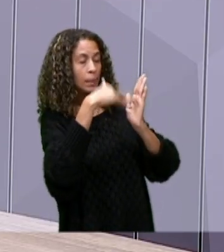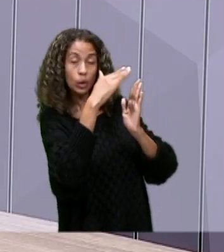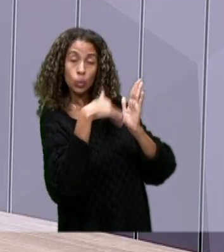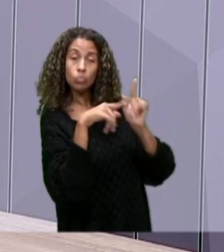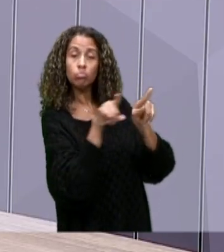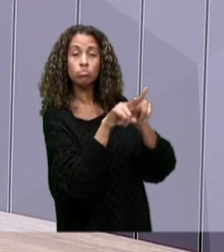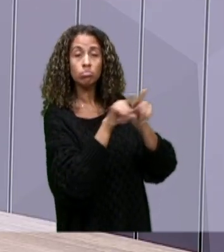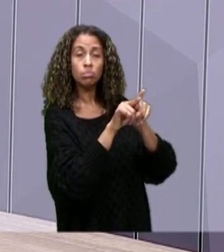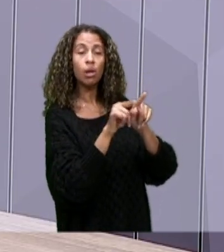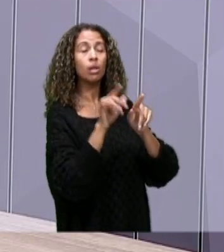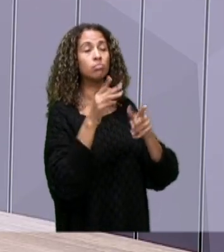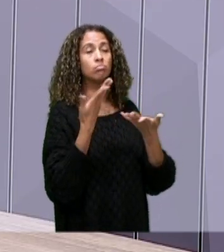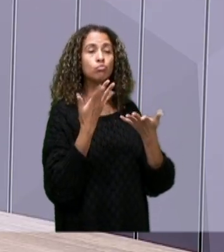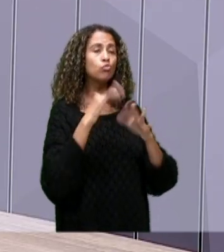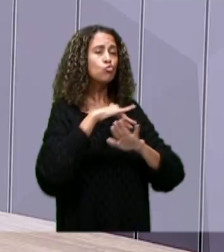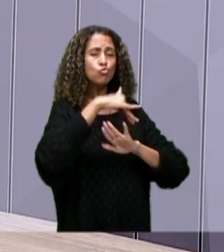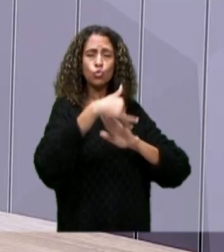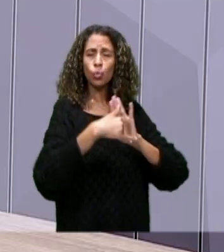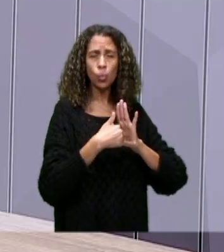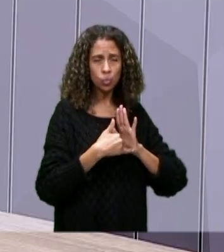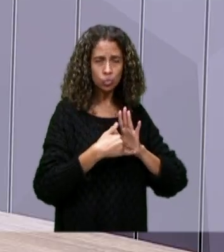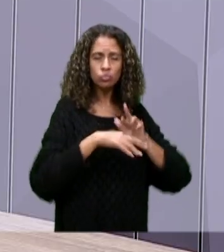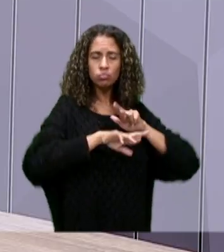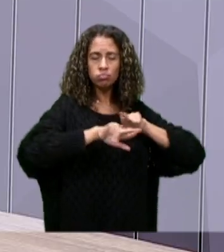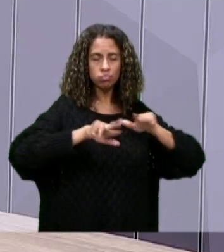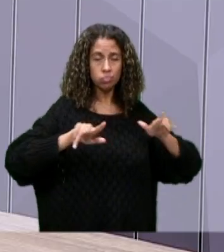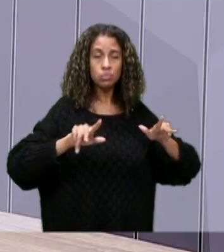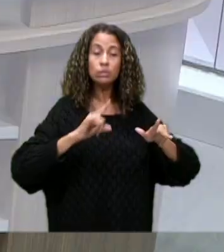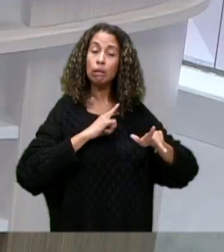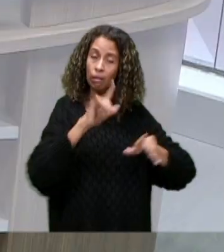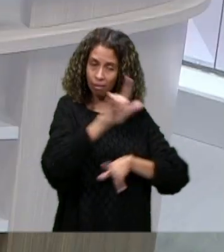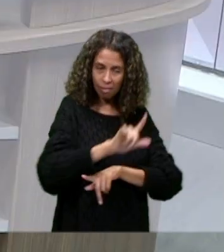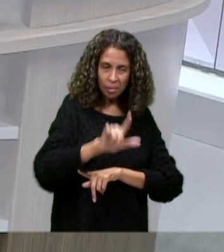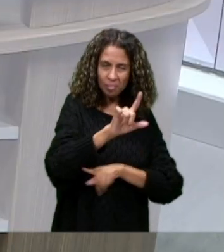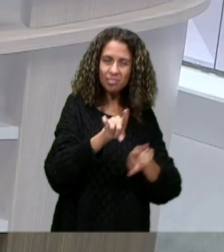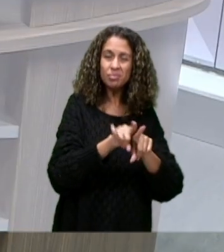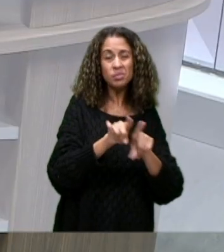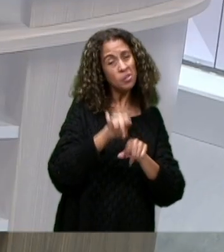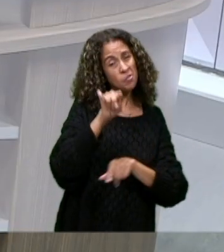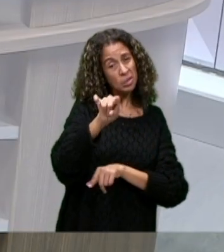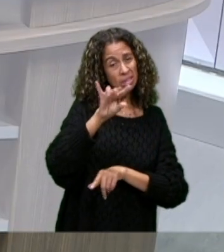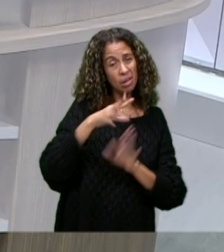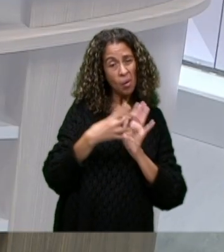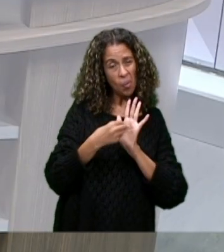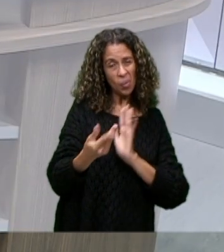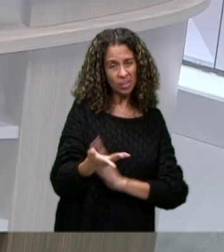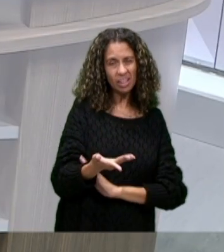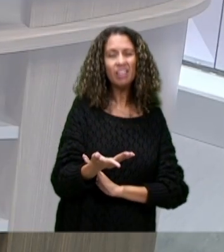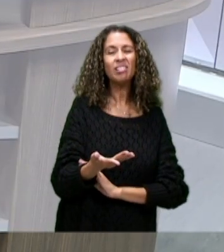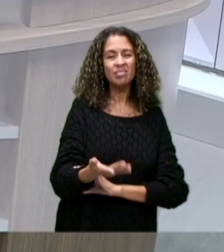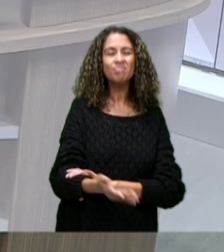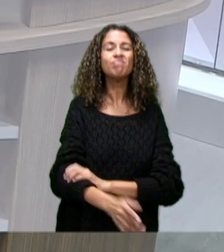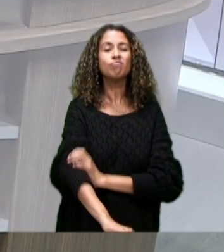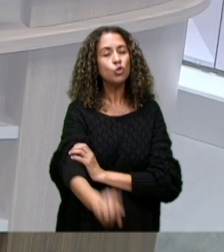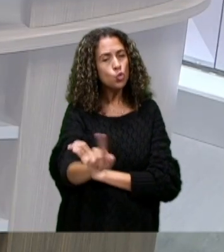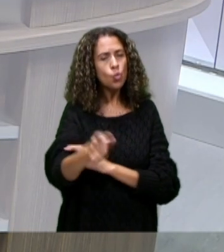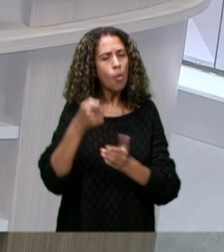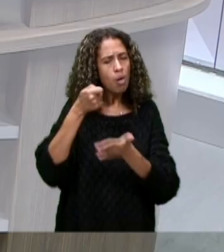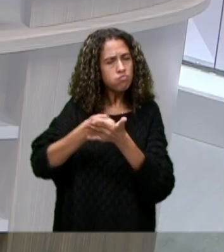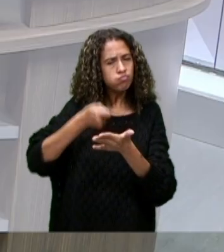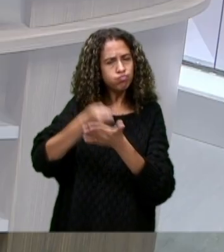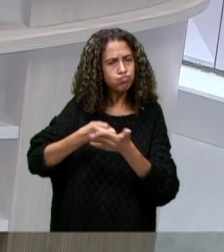pintura, nas artes plásticas em geral, na literatura também. E você é um exemplar, você é um batalhador da